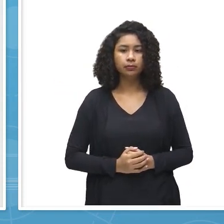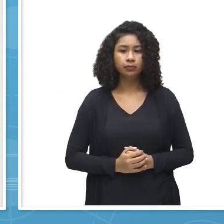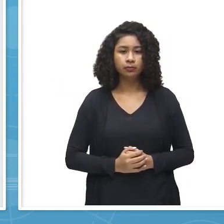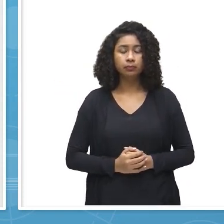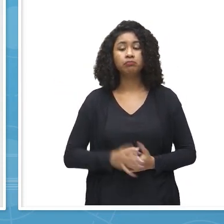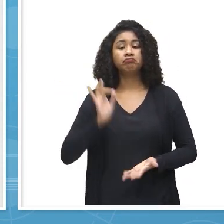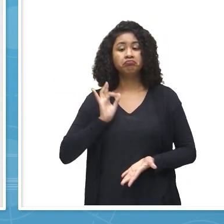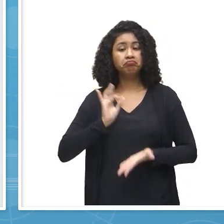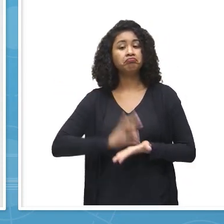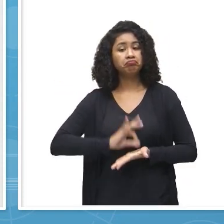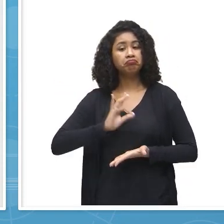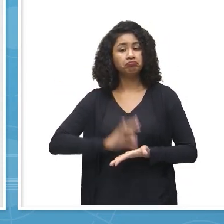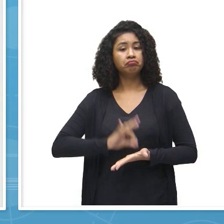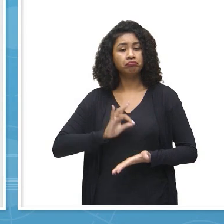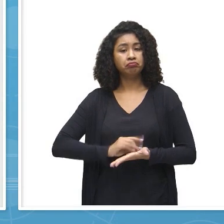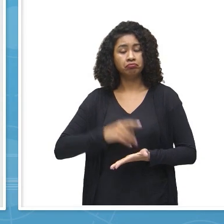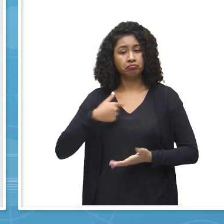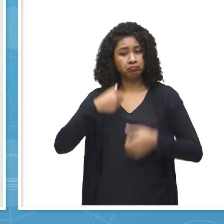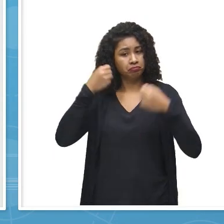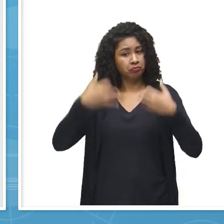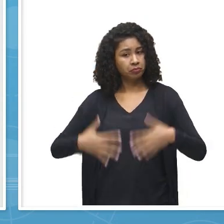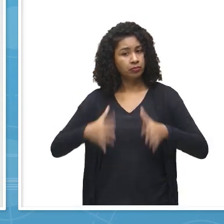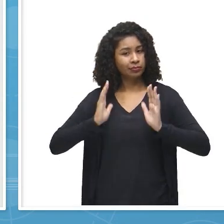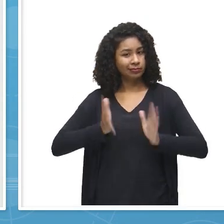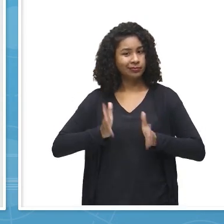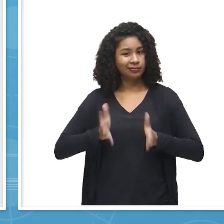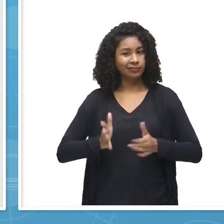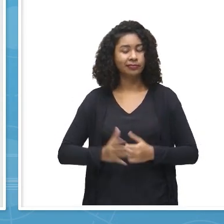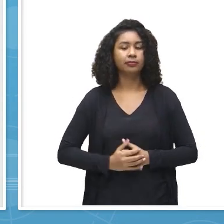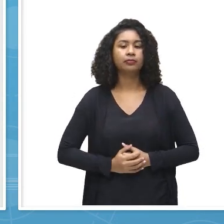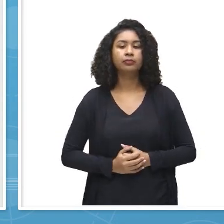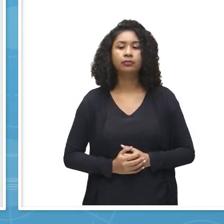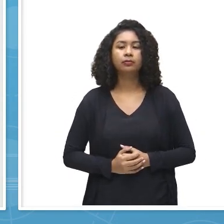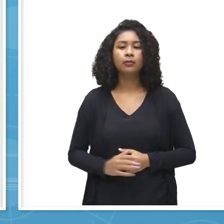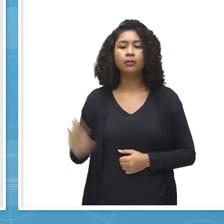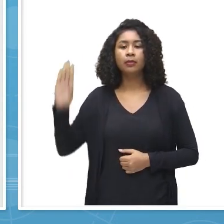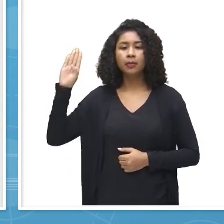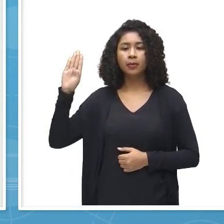é verdade, né? A gente acabou de falar sobre isso. Letra B.